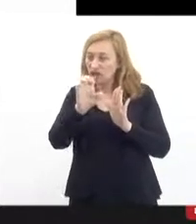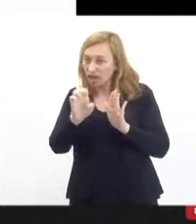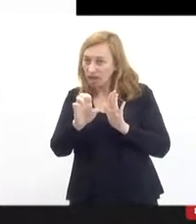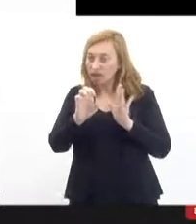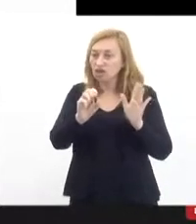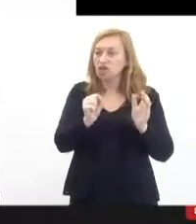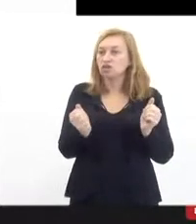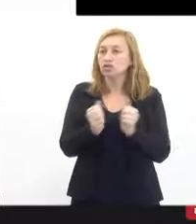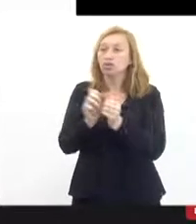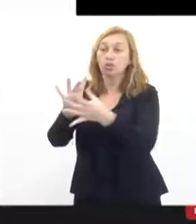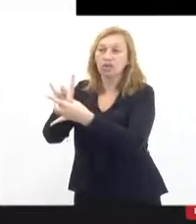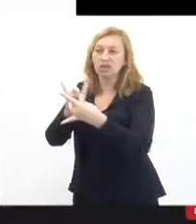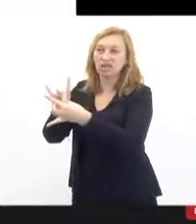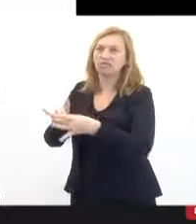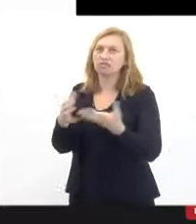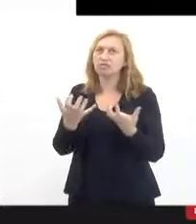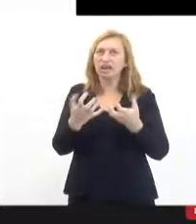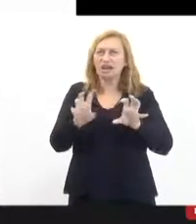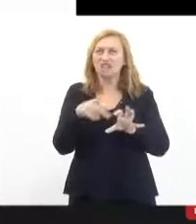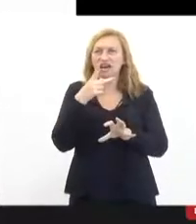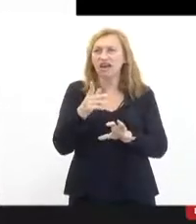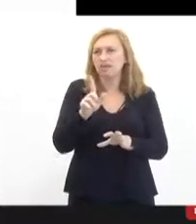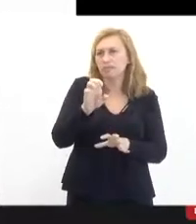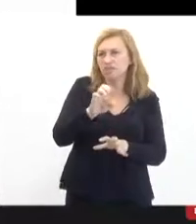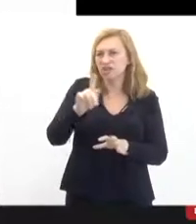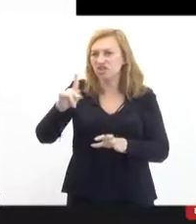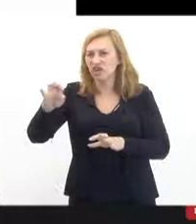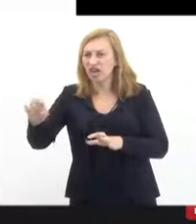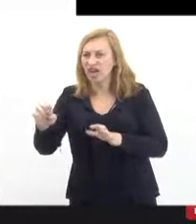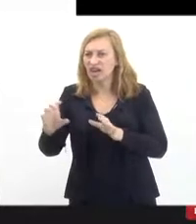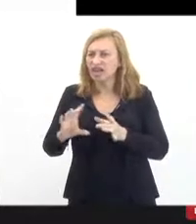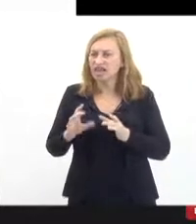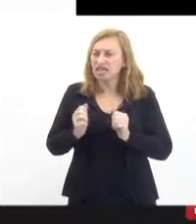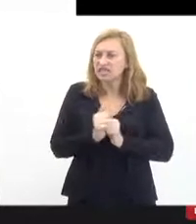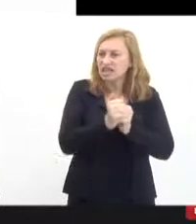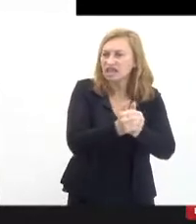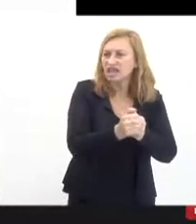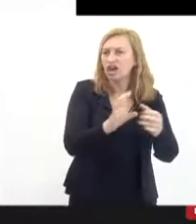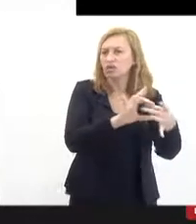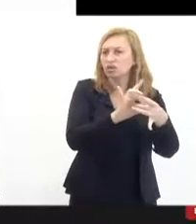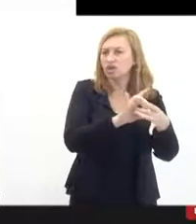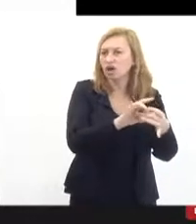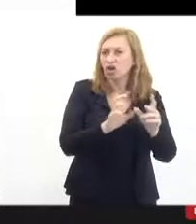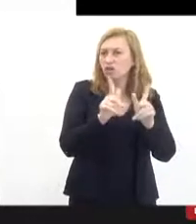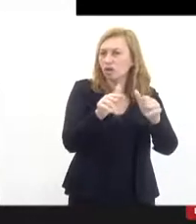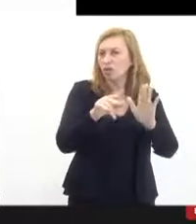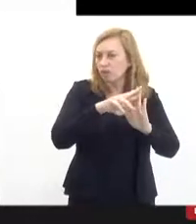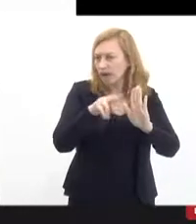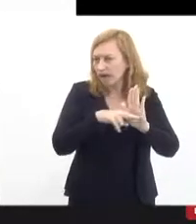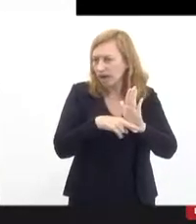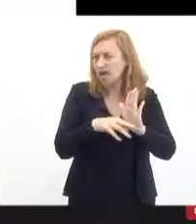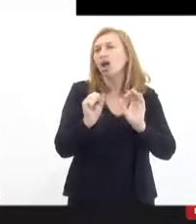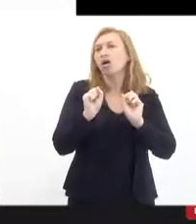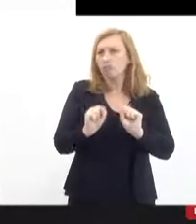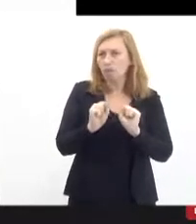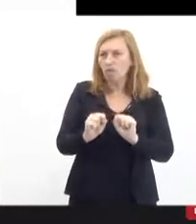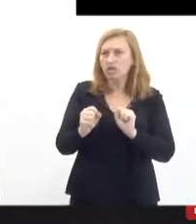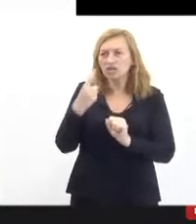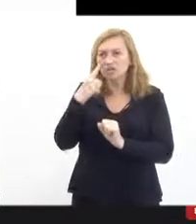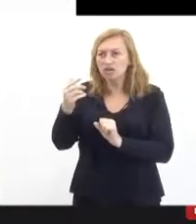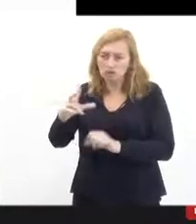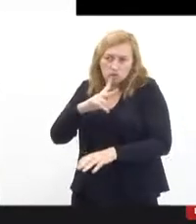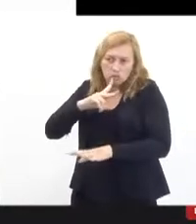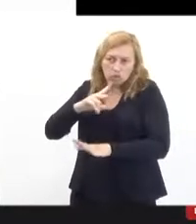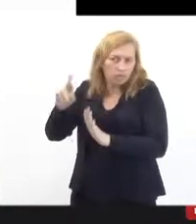não querendo aqui dizer que a PGE tem que seguir os mesmos critérios da União, ela pode estabelecer, e como já estabeleceu, seus